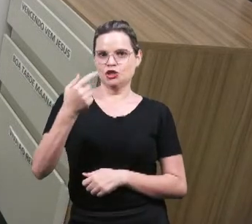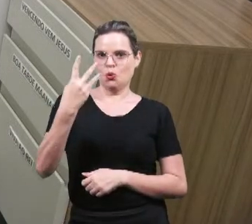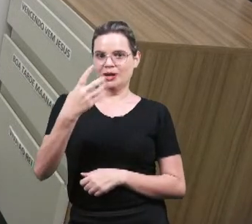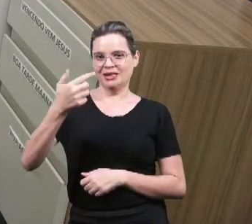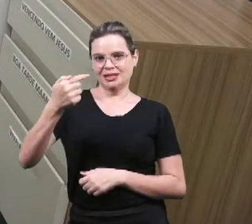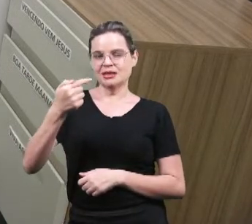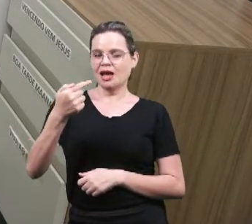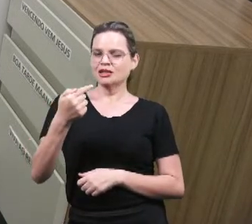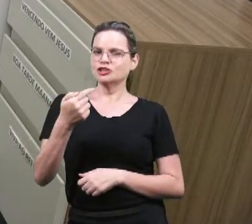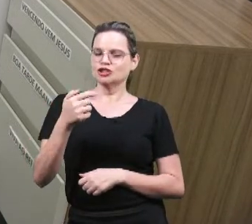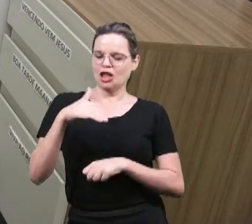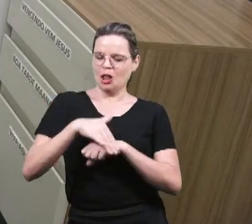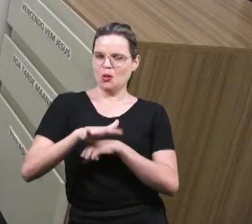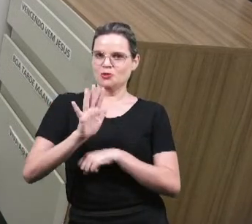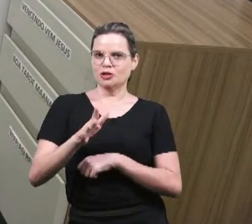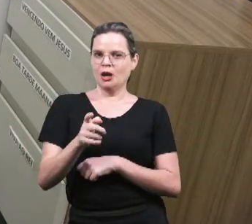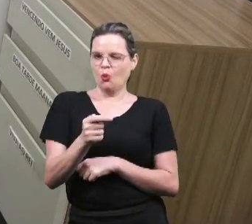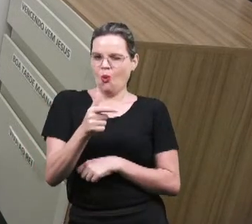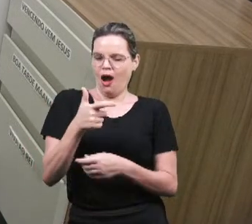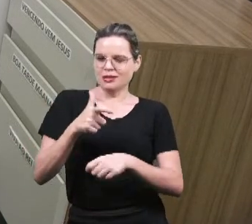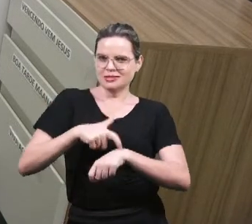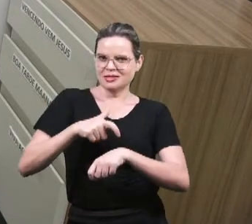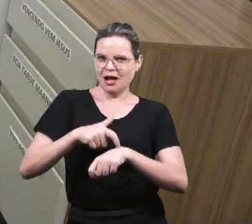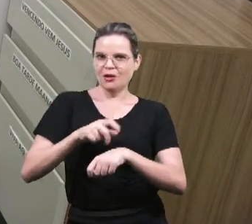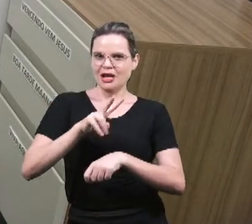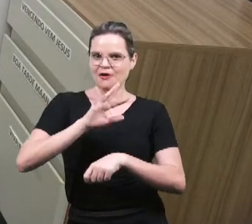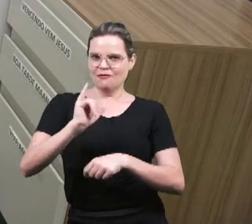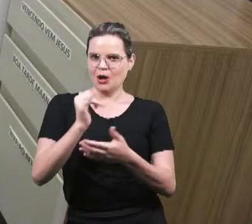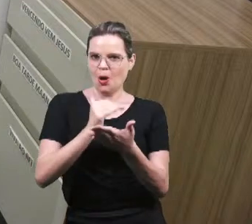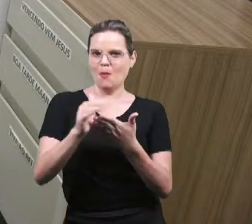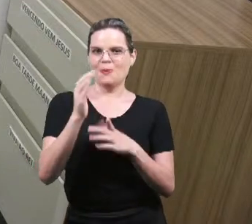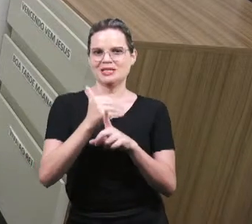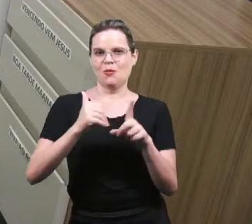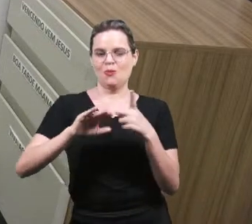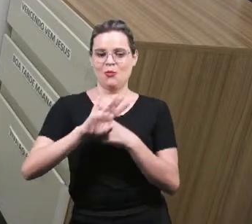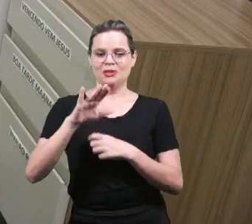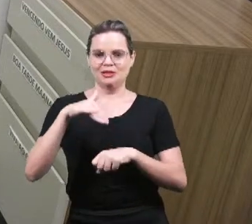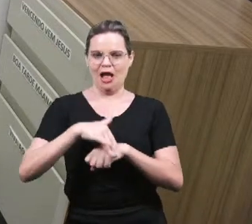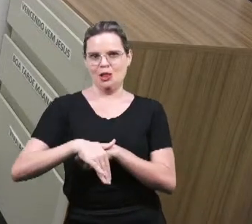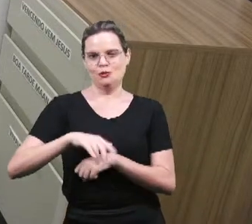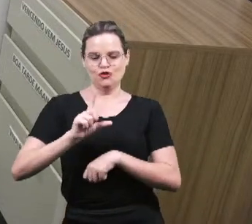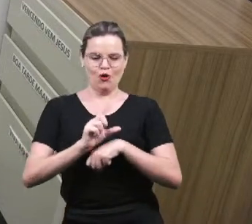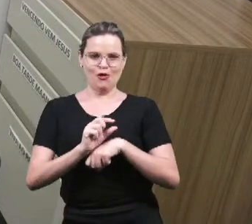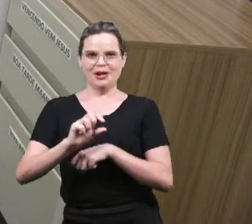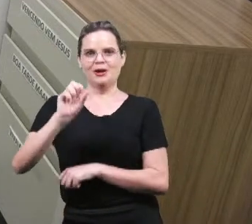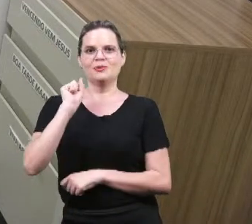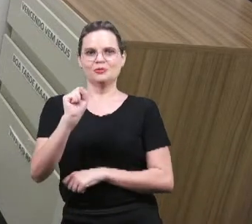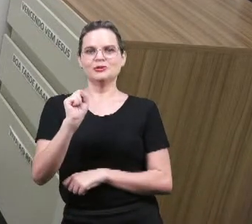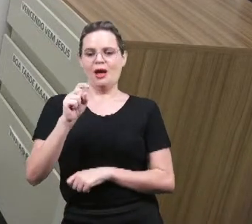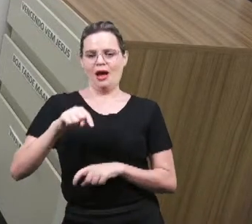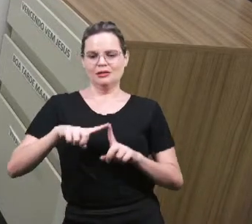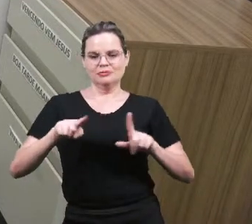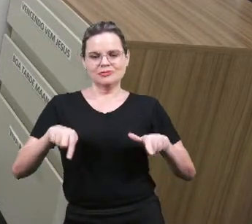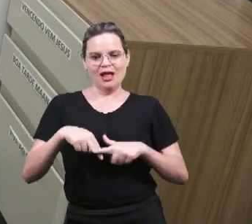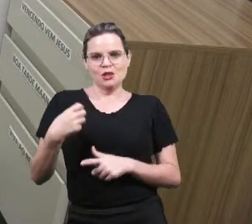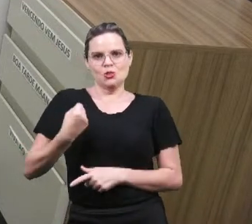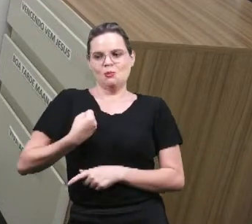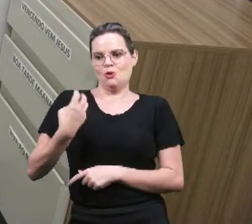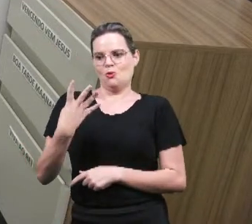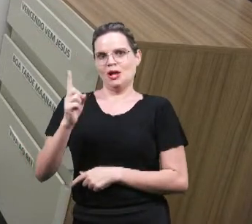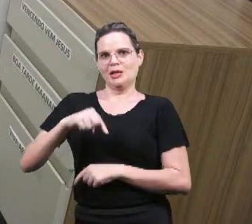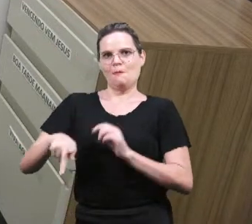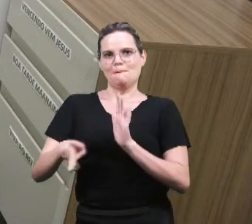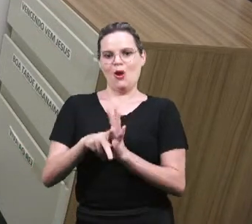19 horas mais 47 minutos. Daqui a pouco o pastor Serlon estará conduzindo o culto no estúdio 4, conhecido carinhosamente como o estúdio